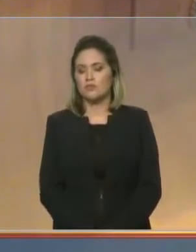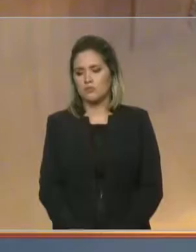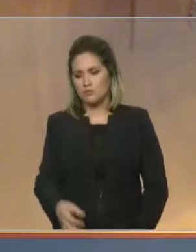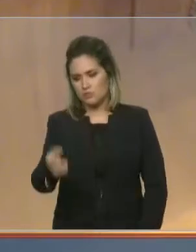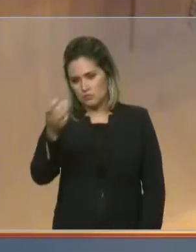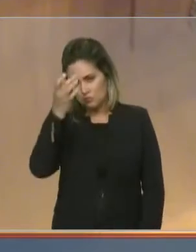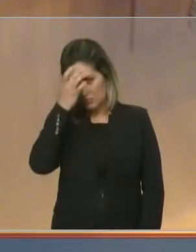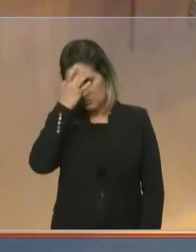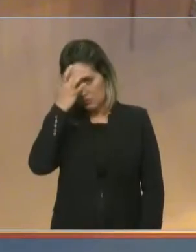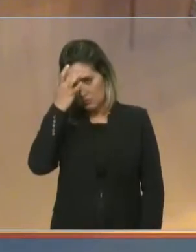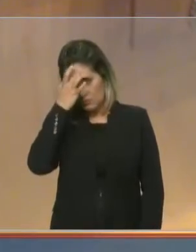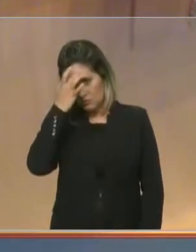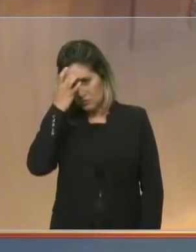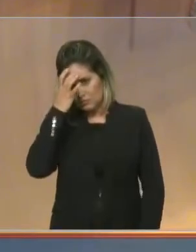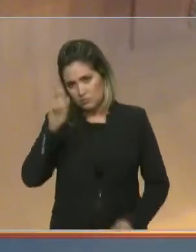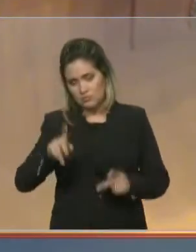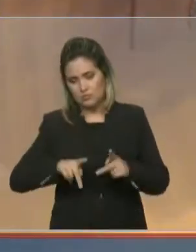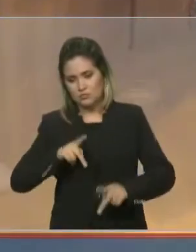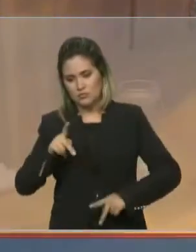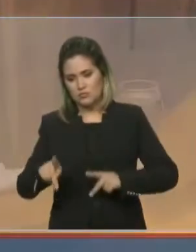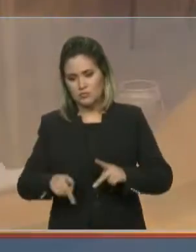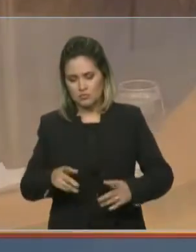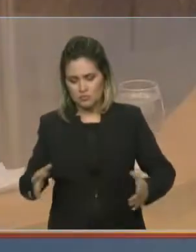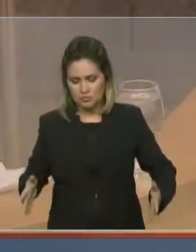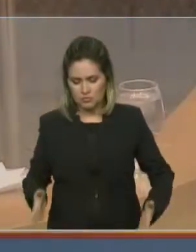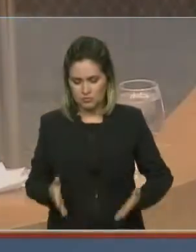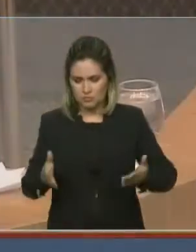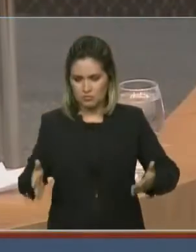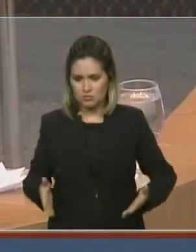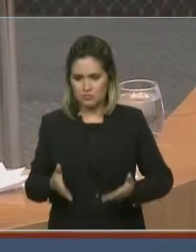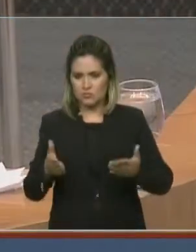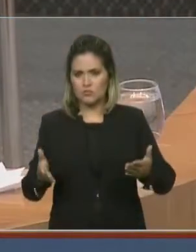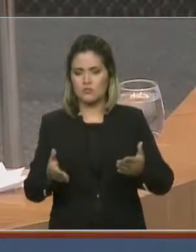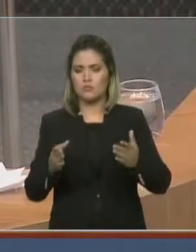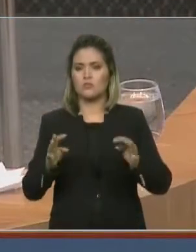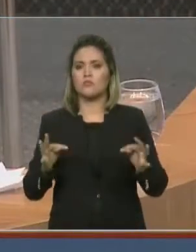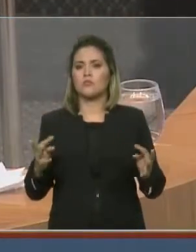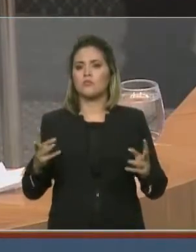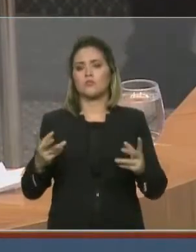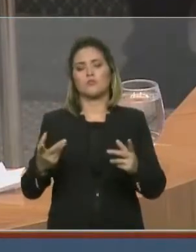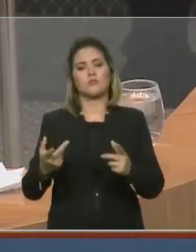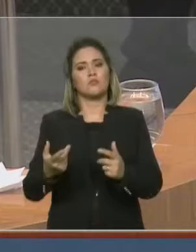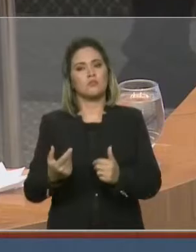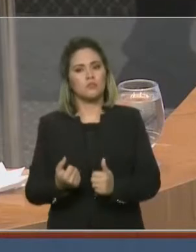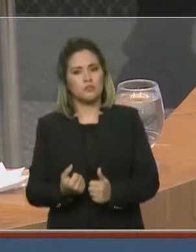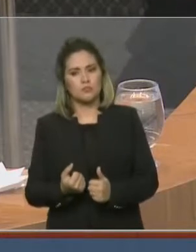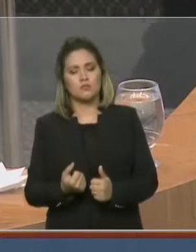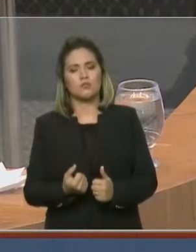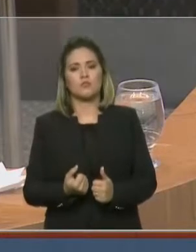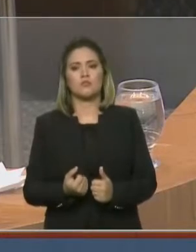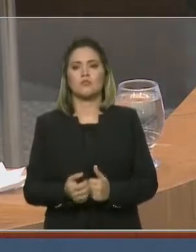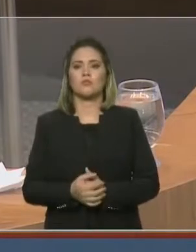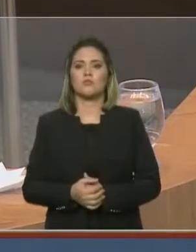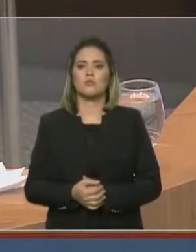população, incentivando a participação de todos na construção das